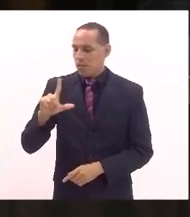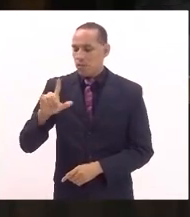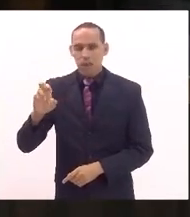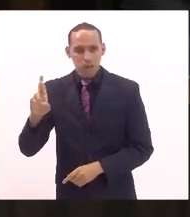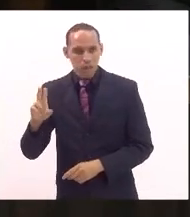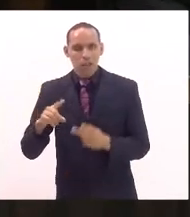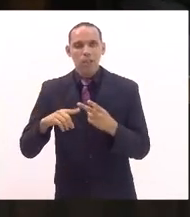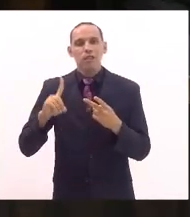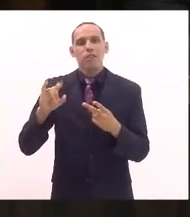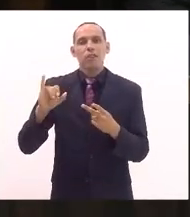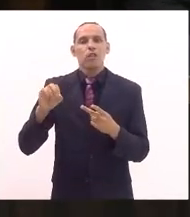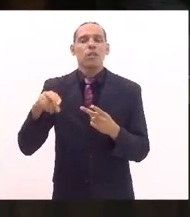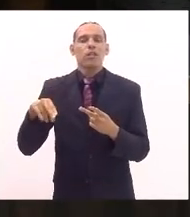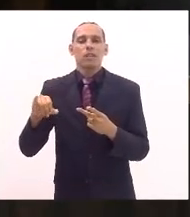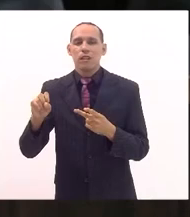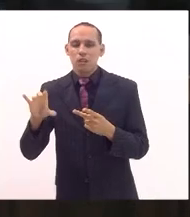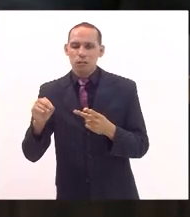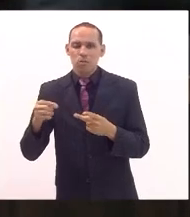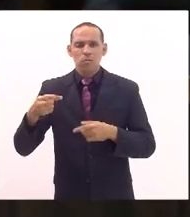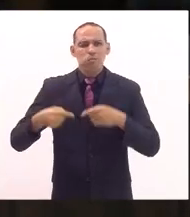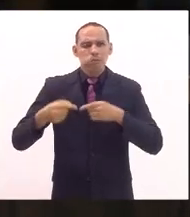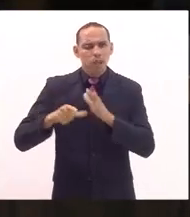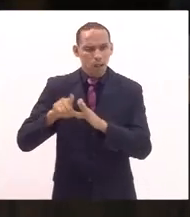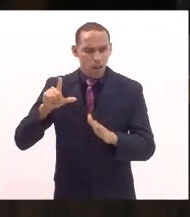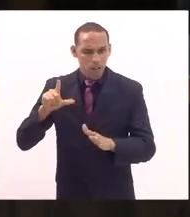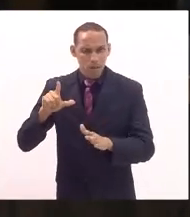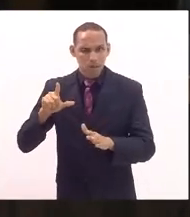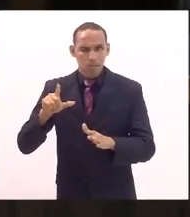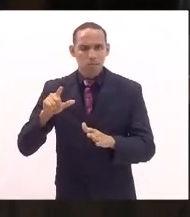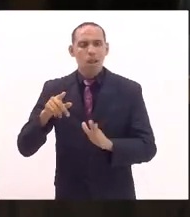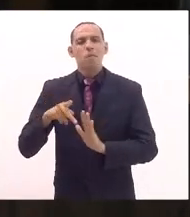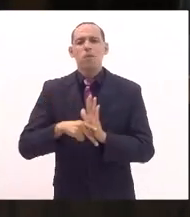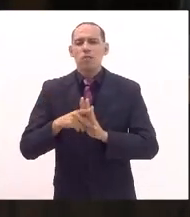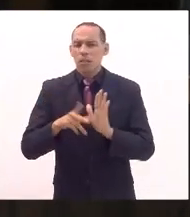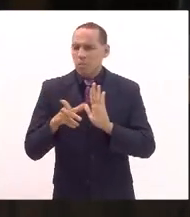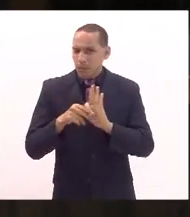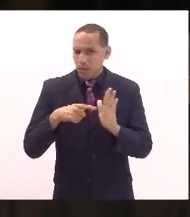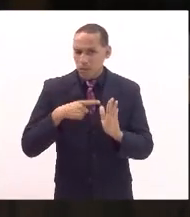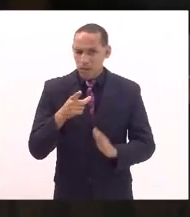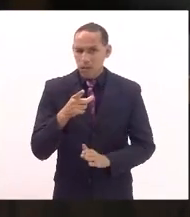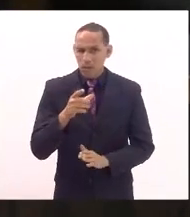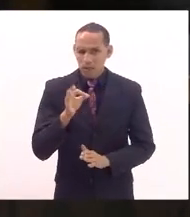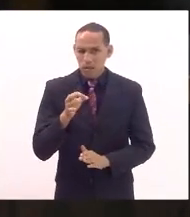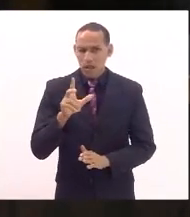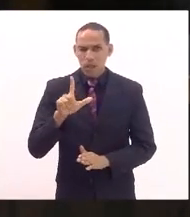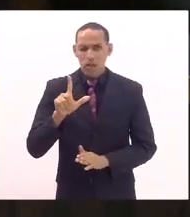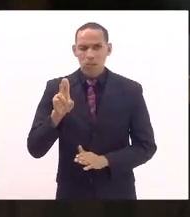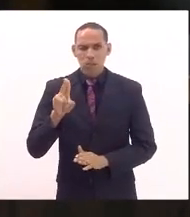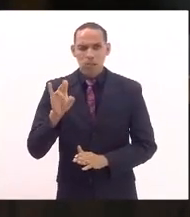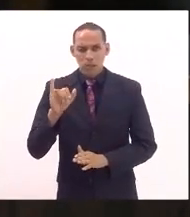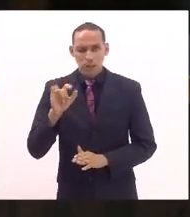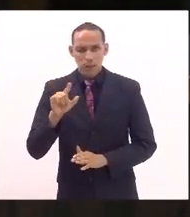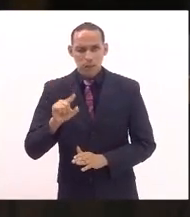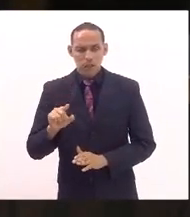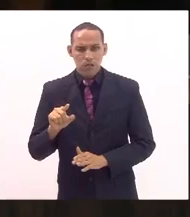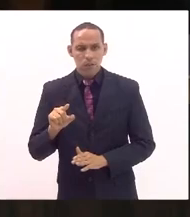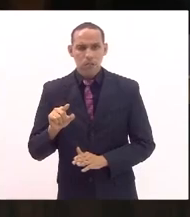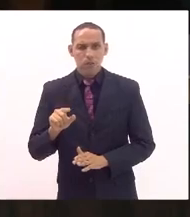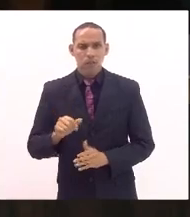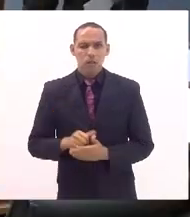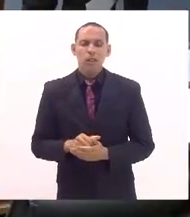e eu antes de discutir projeto receber uma Emenda do deputado Luiz um de quem